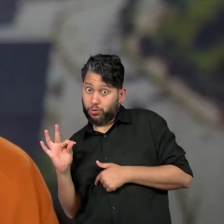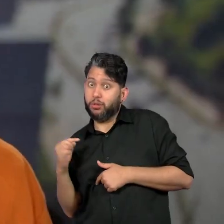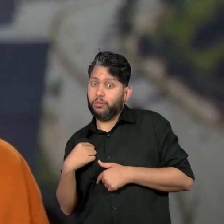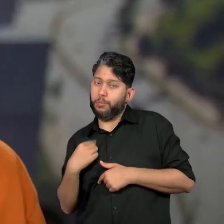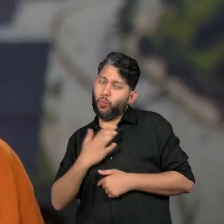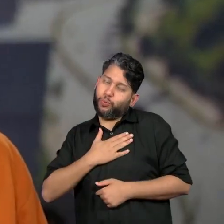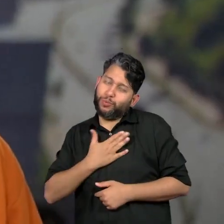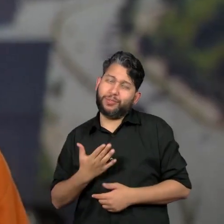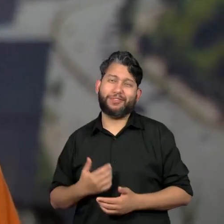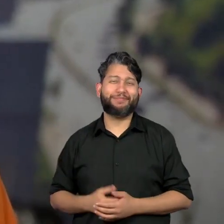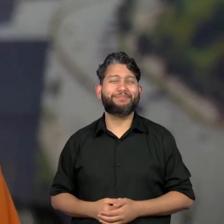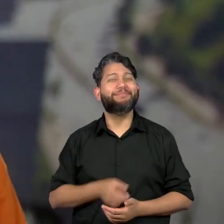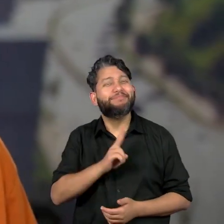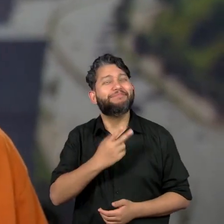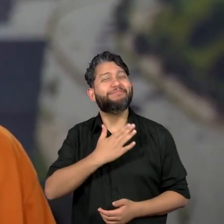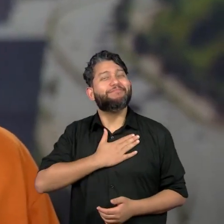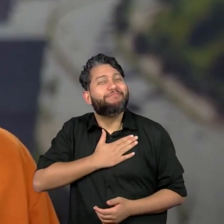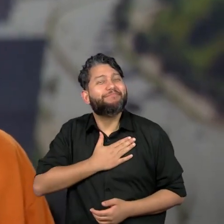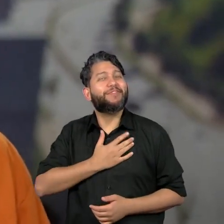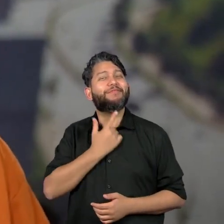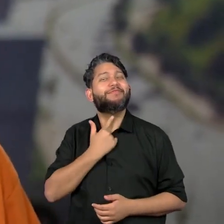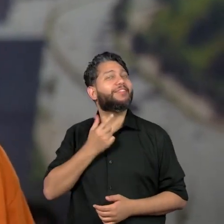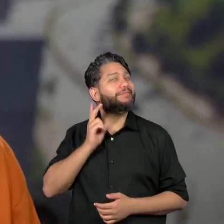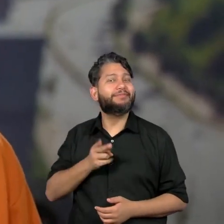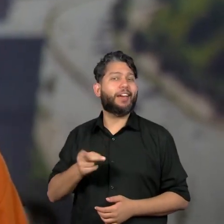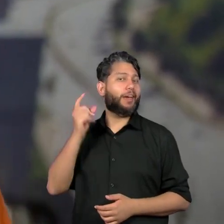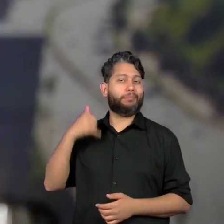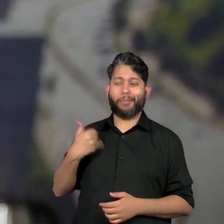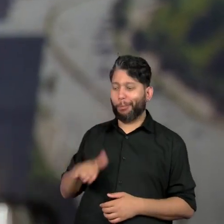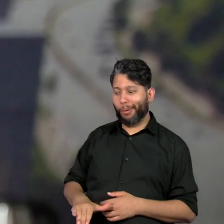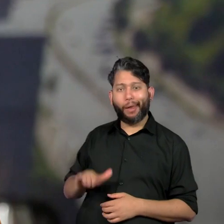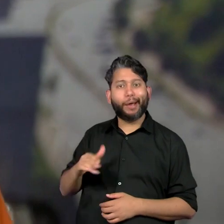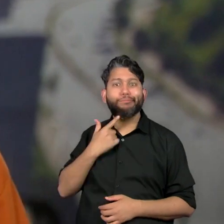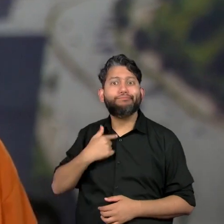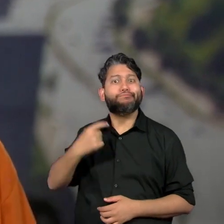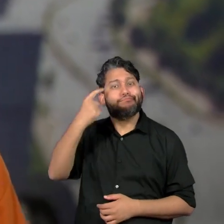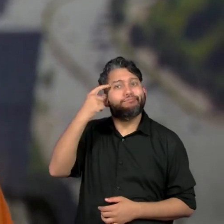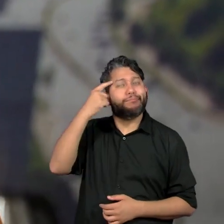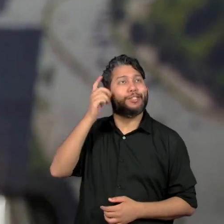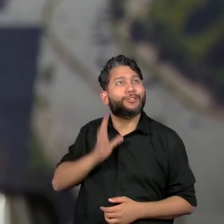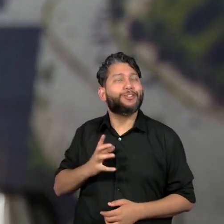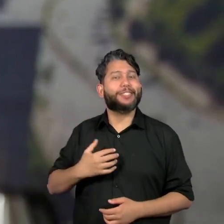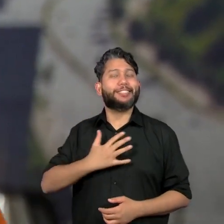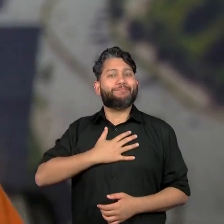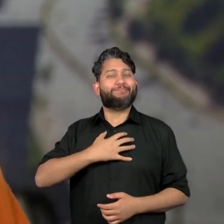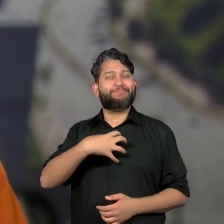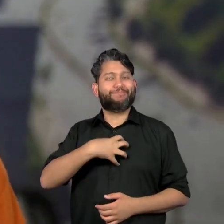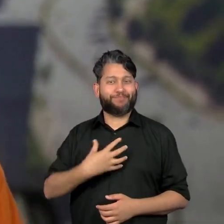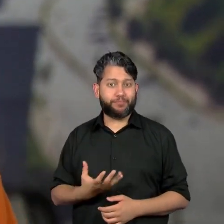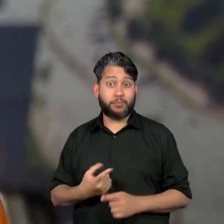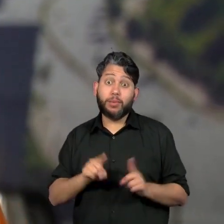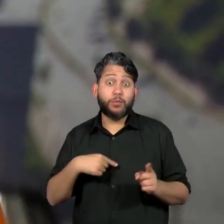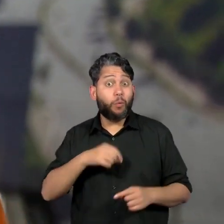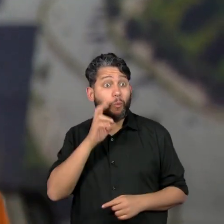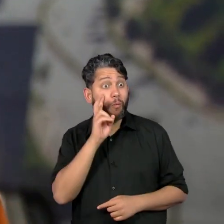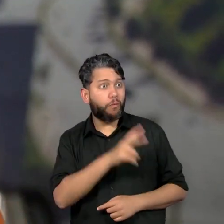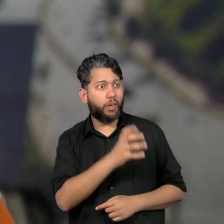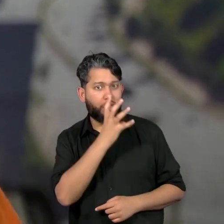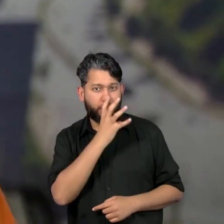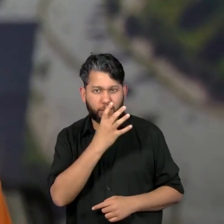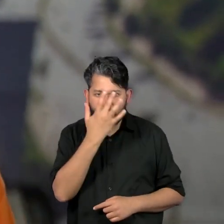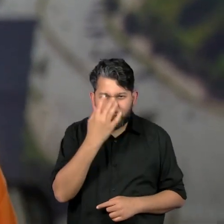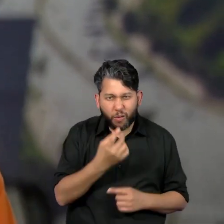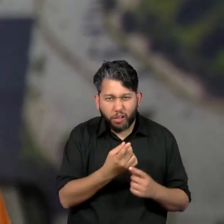Eu sempre quis fazer essa área de tecnologia desde pequena, desde que eu não me conheço por gente. Eu sempre admirei hackers,